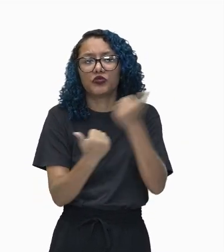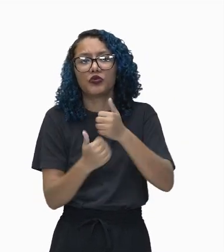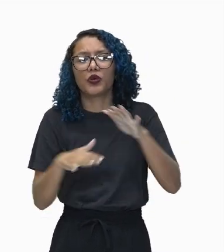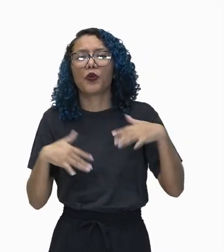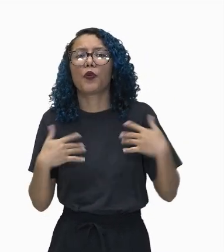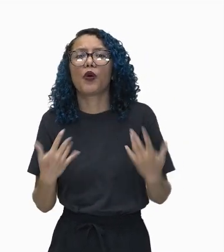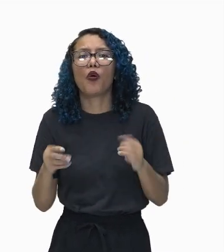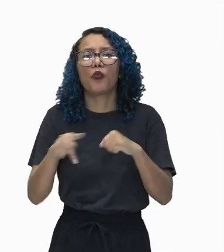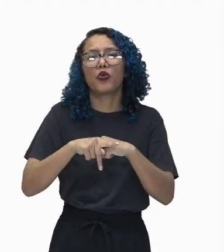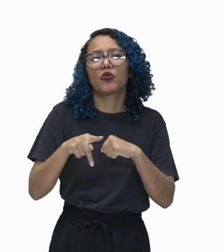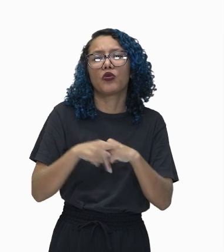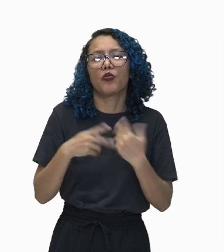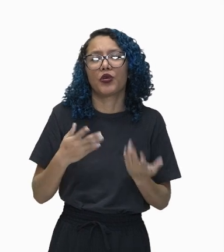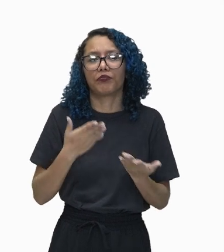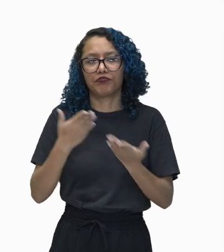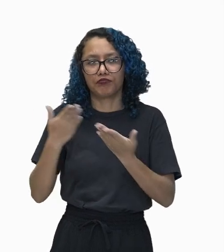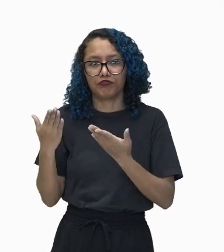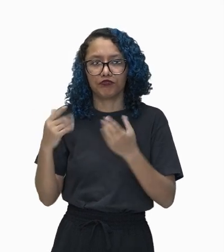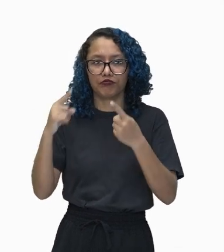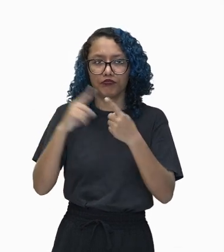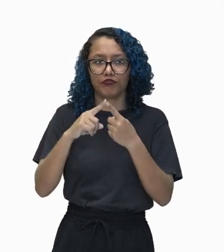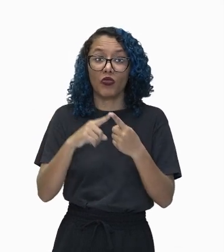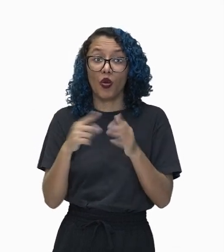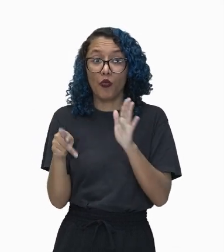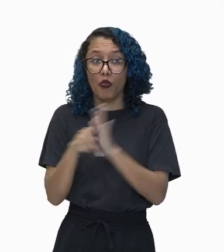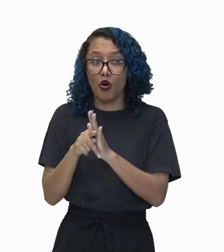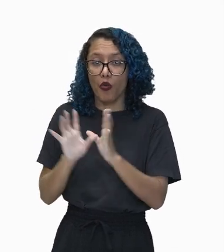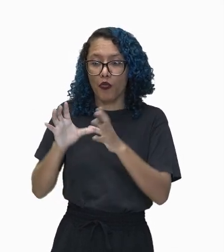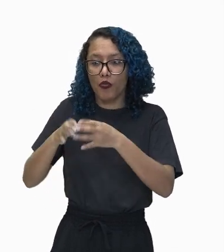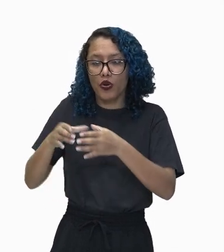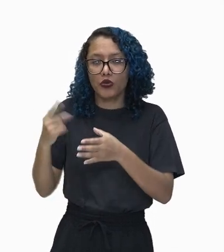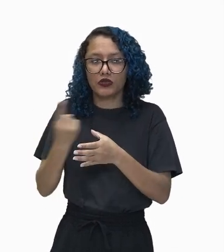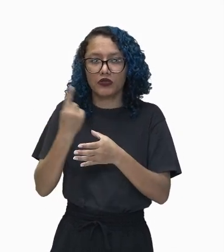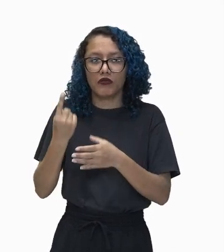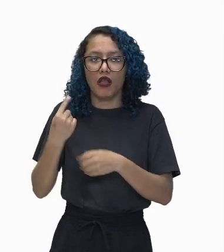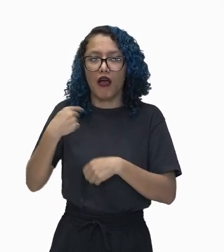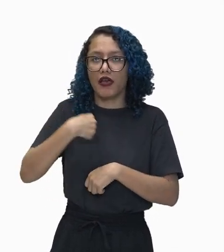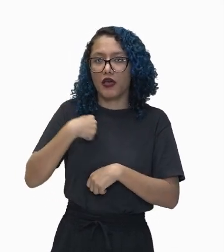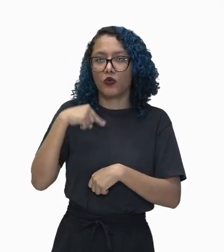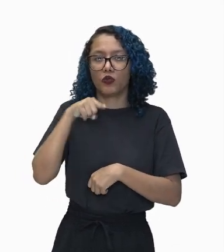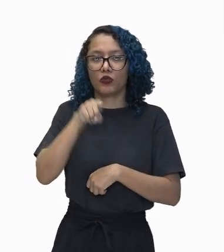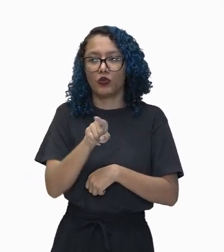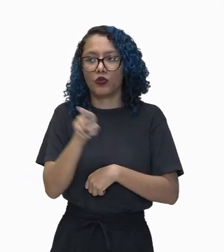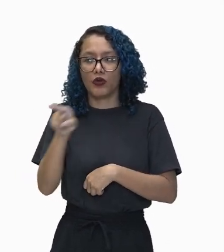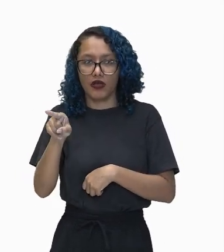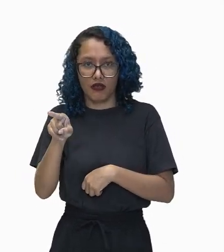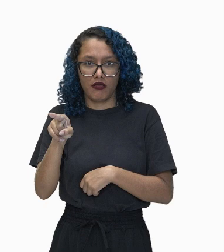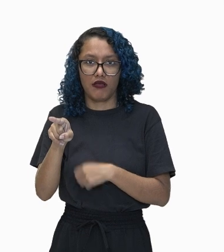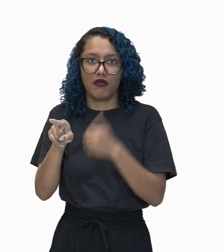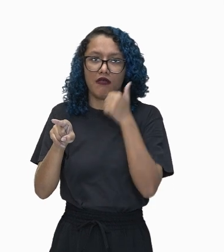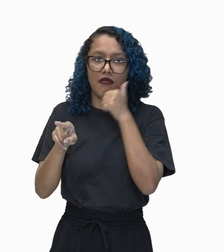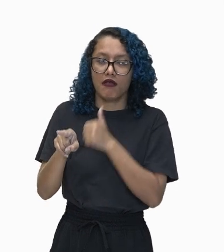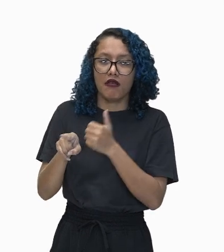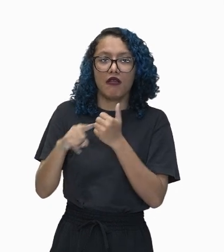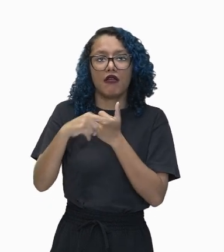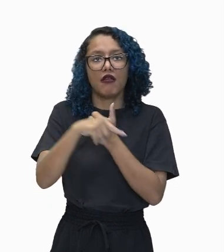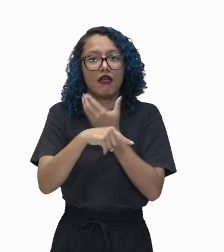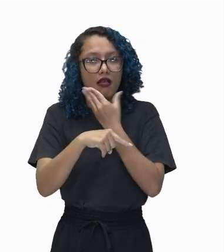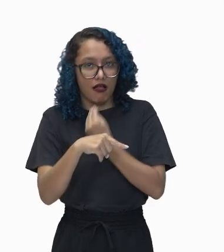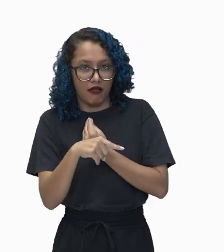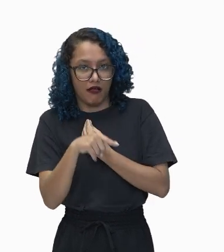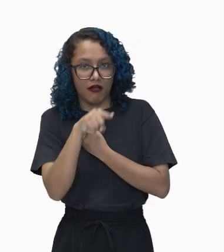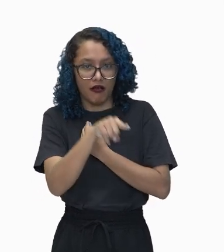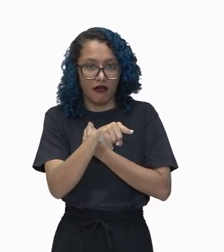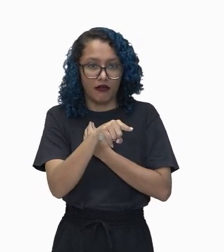ó, eu, tu, ele ou ela, terceira pessoa, as pessoas do discurso, né? Temos mais, olha